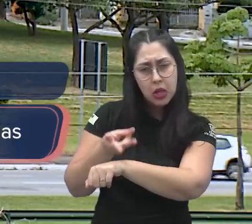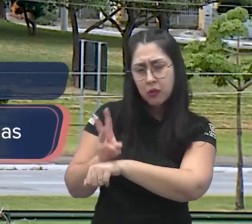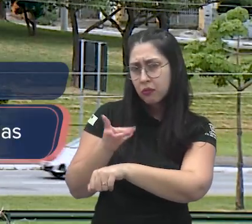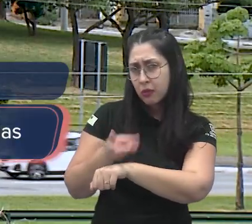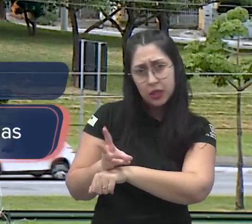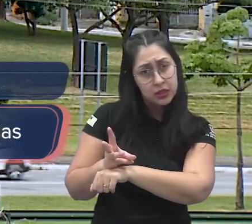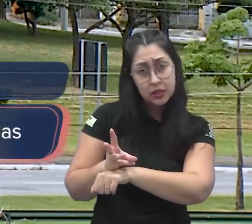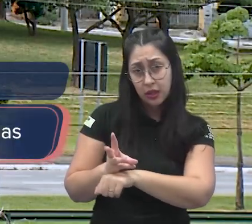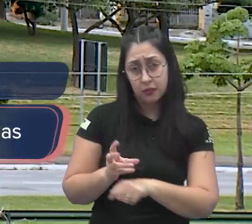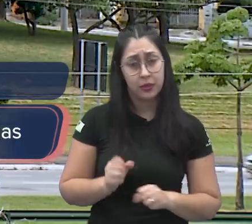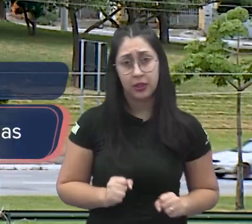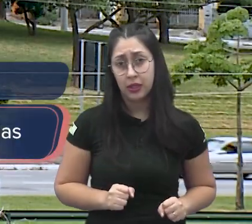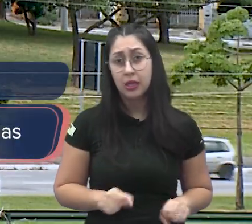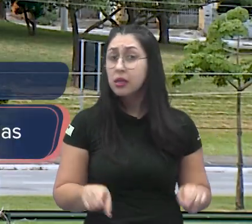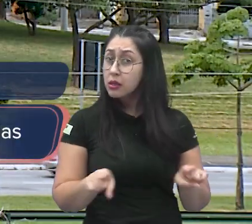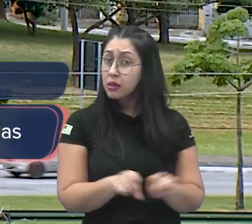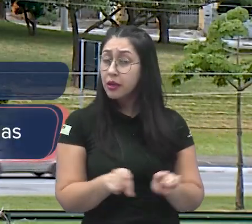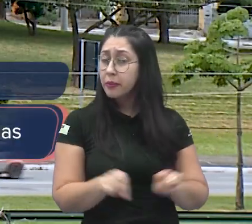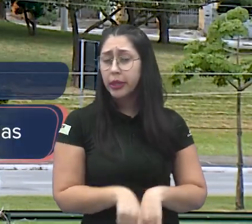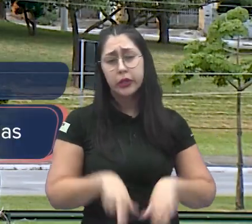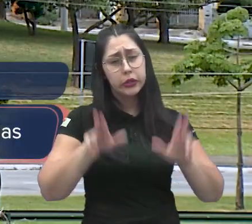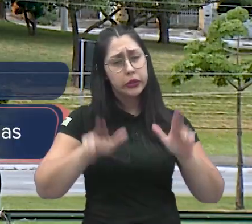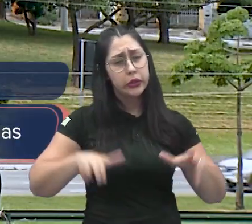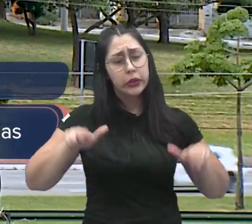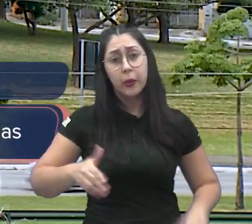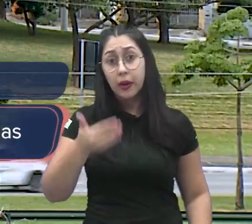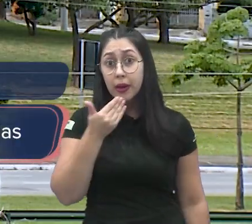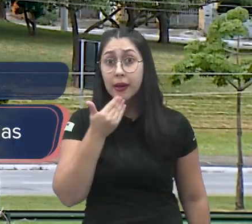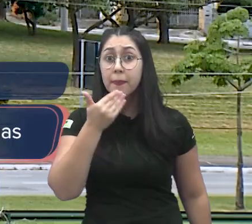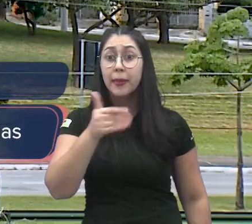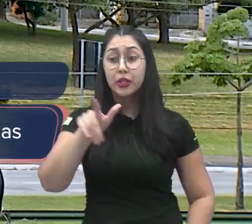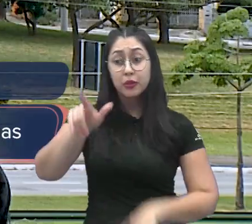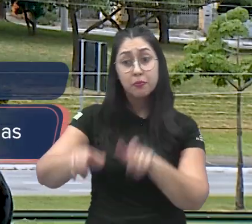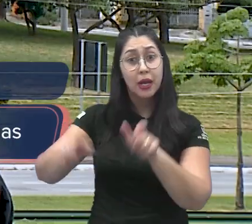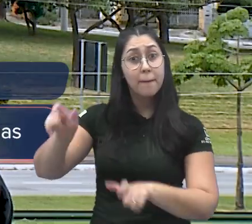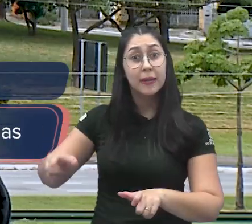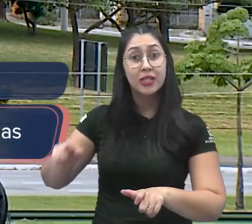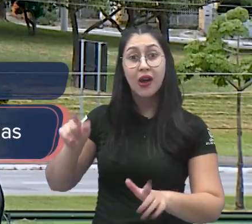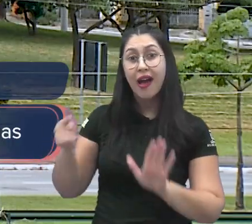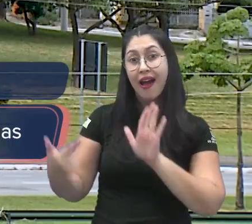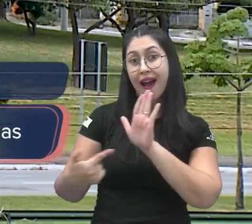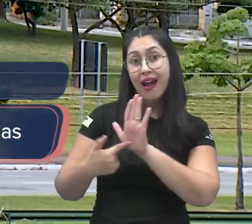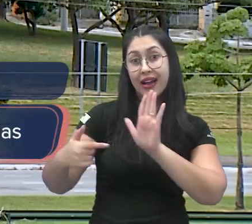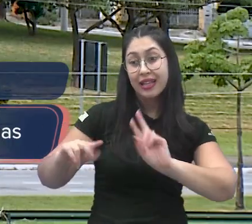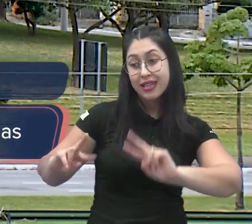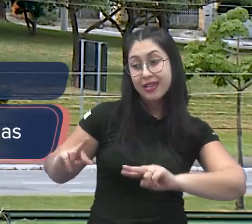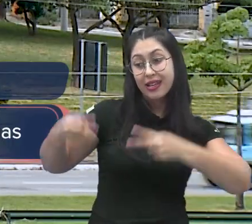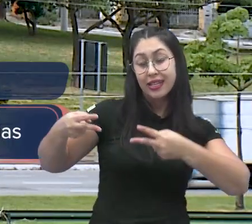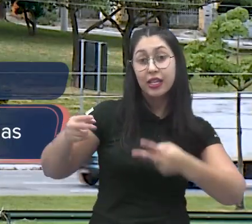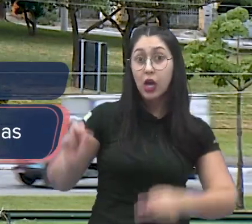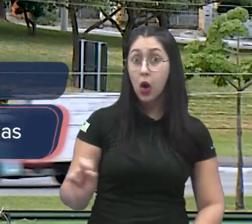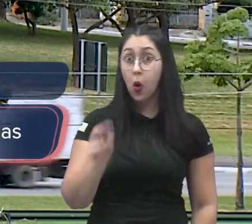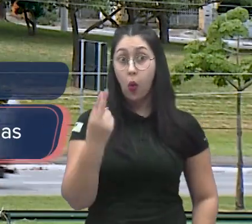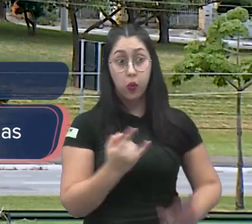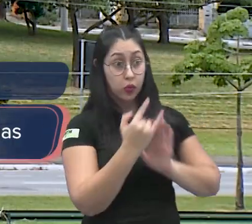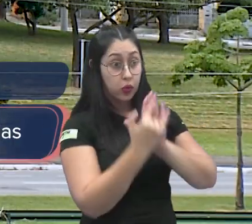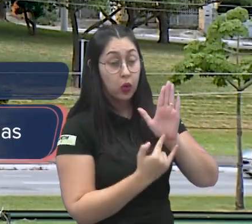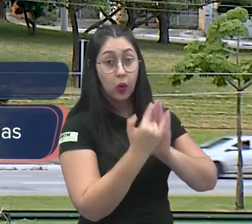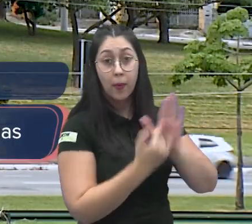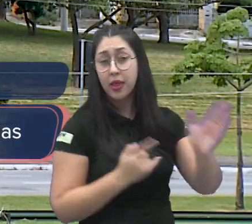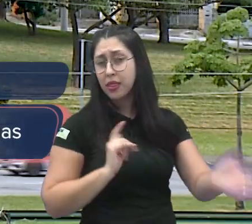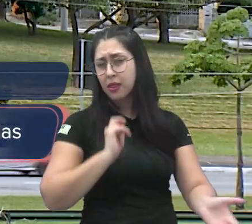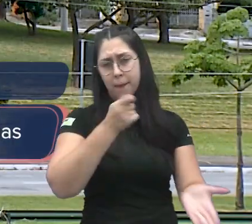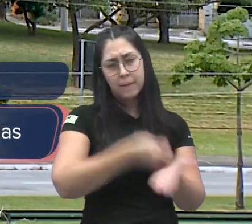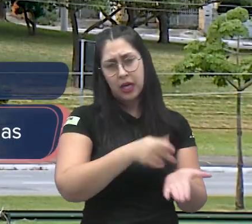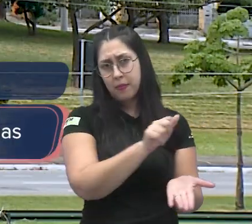pelo WhatsApp pelos contribuintes e também nunca pede para que os contribuintes cliquem em links ou paguem boletos